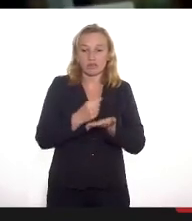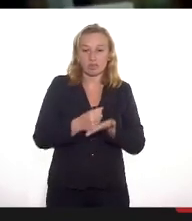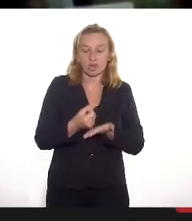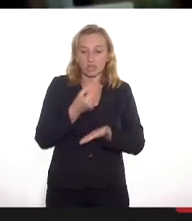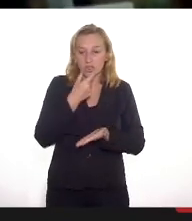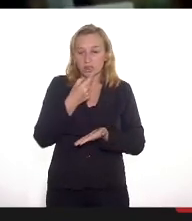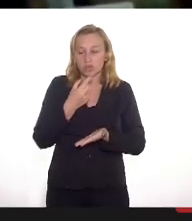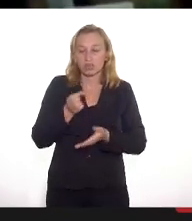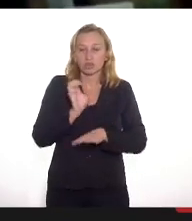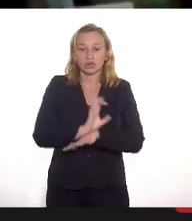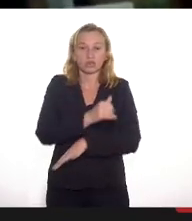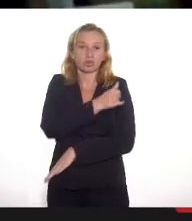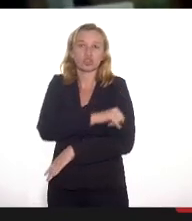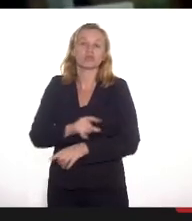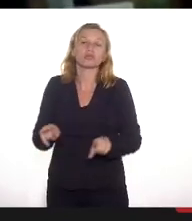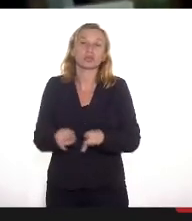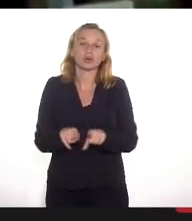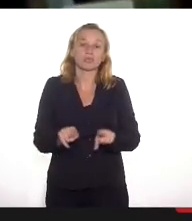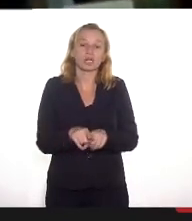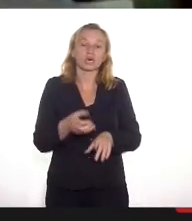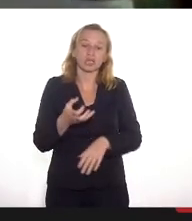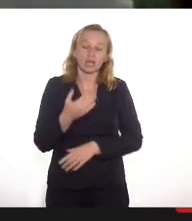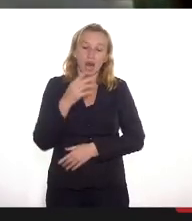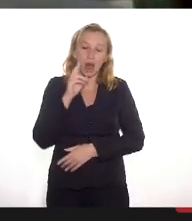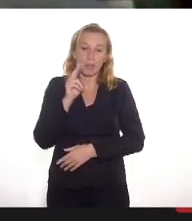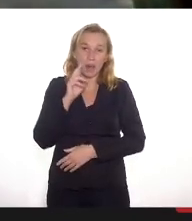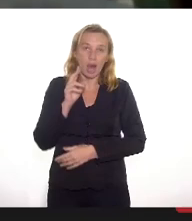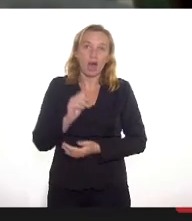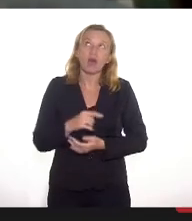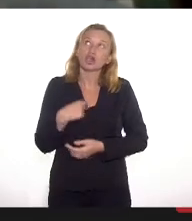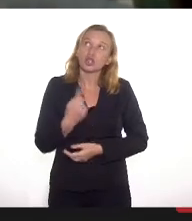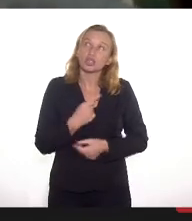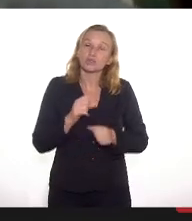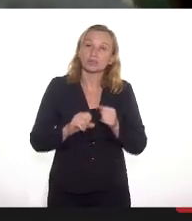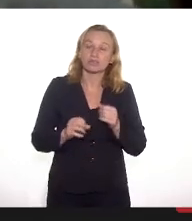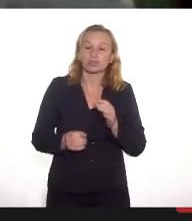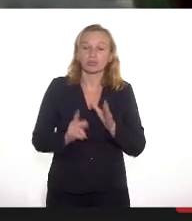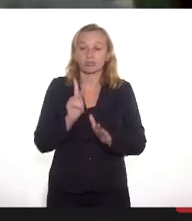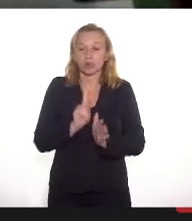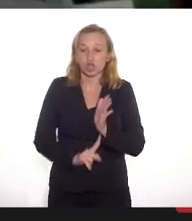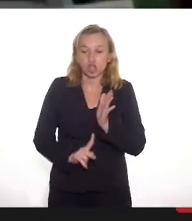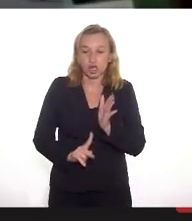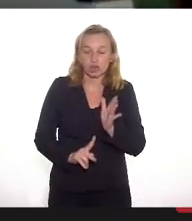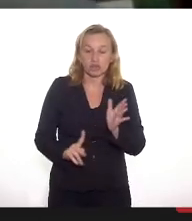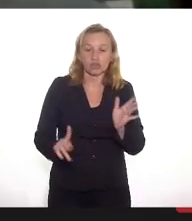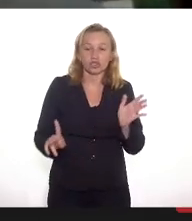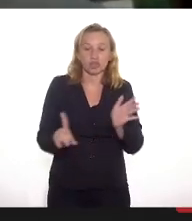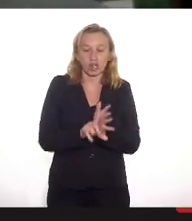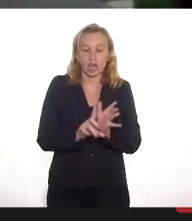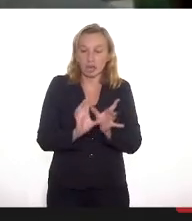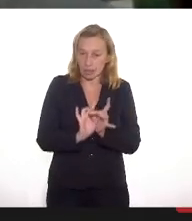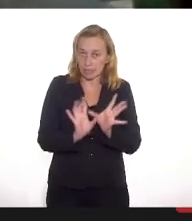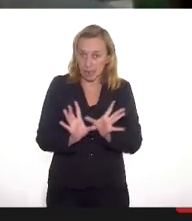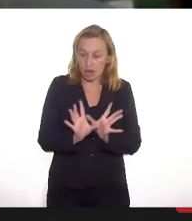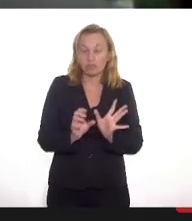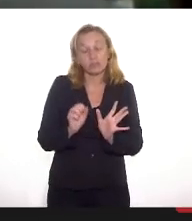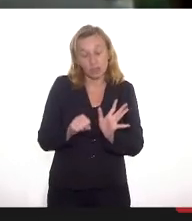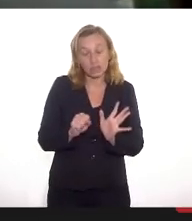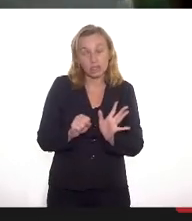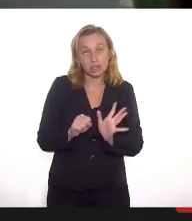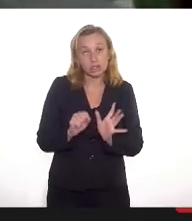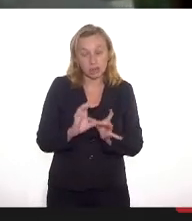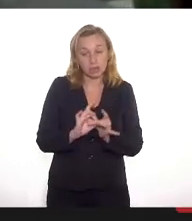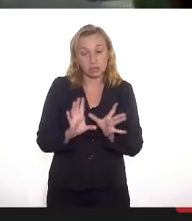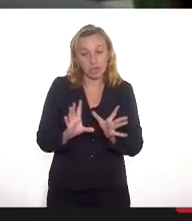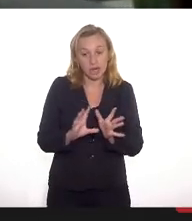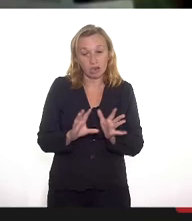nos em janeiro eu nem queria nem lembrado Aqui nós fizemos um projeto de Deus Desative tem que ser autorizativo é porque senão